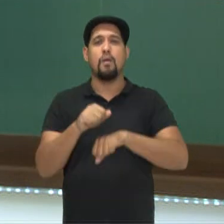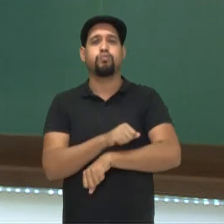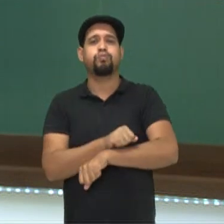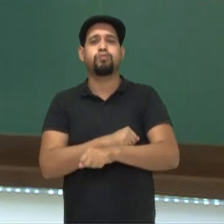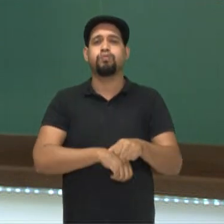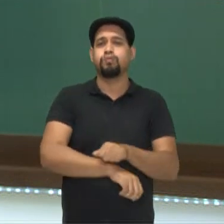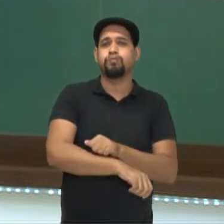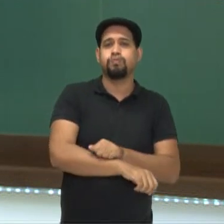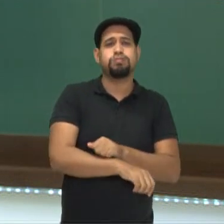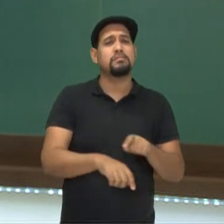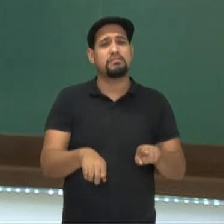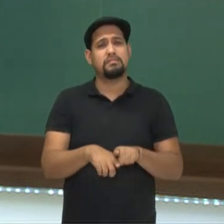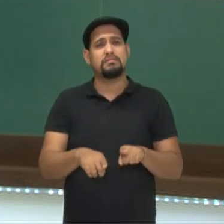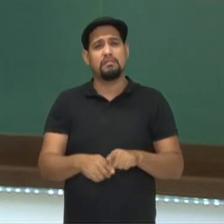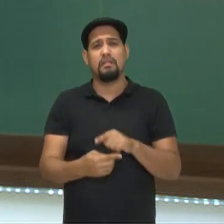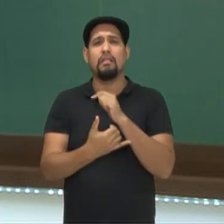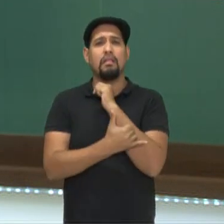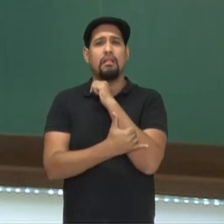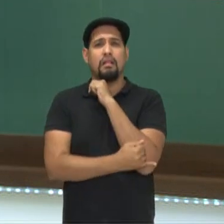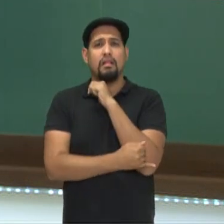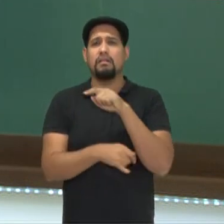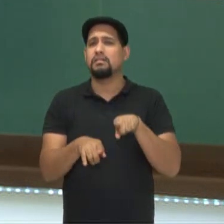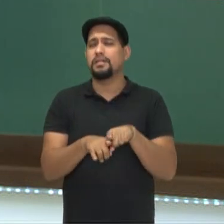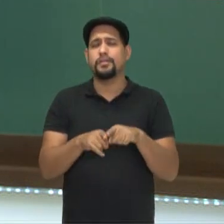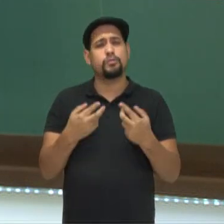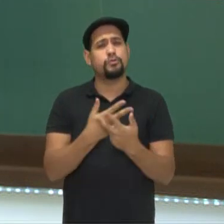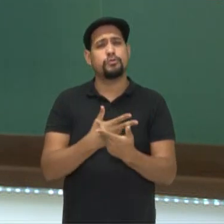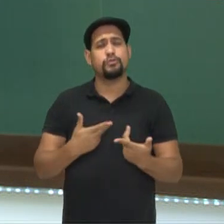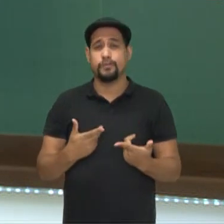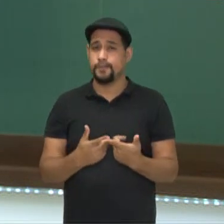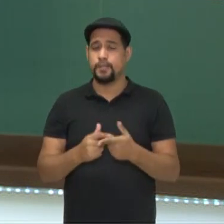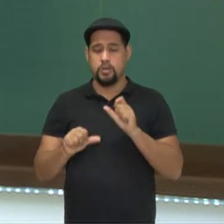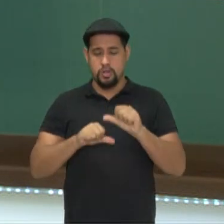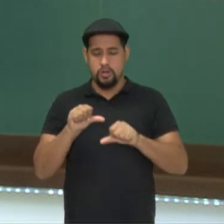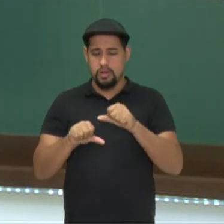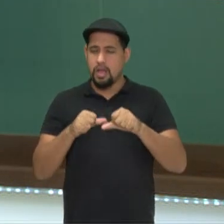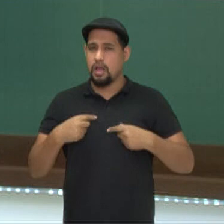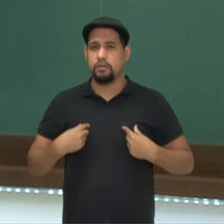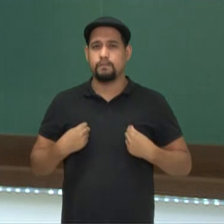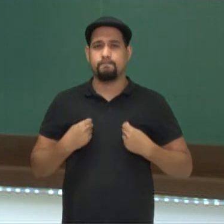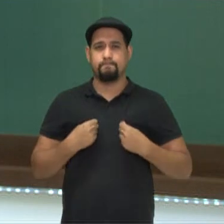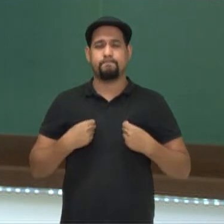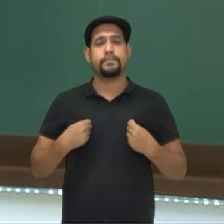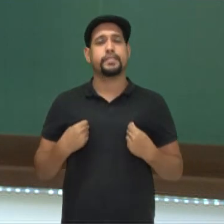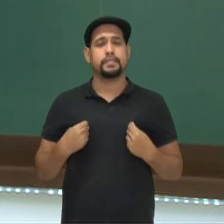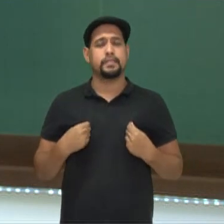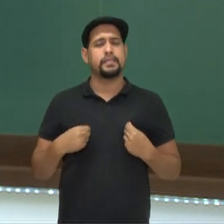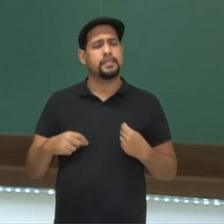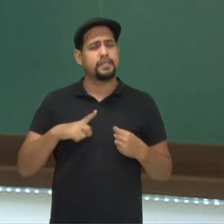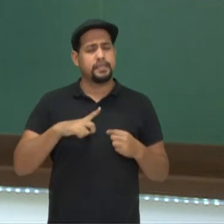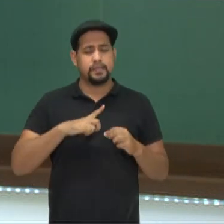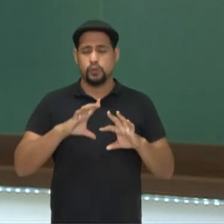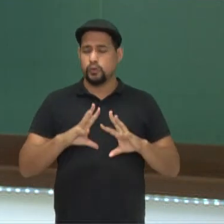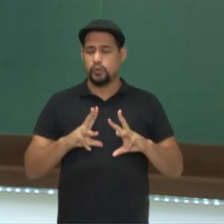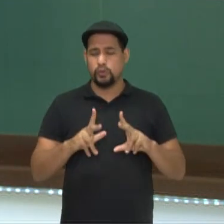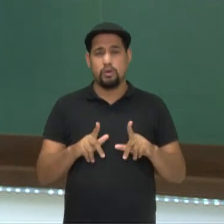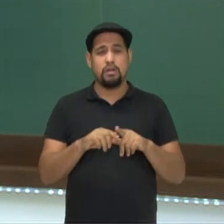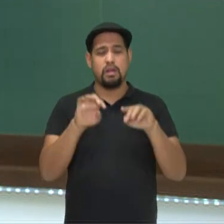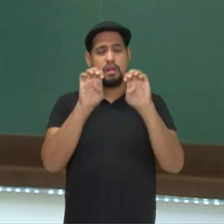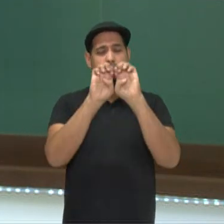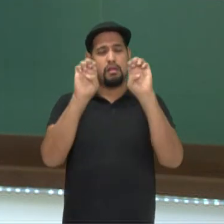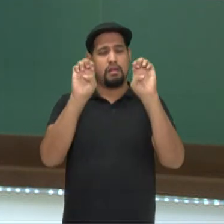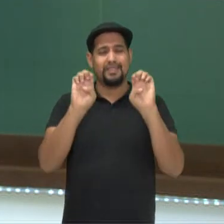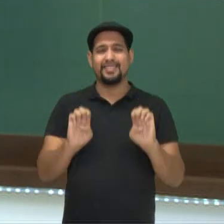questão de fazer as suas necessidades mesmo. Para trocar de roupa. Sabe, tem toda uma questão, uma estrutura.